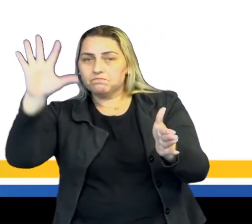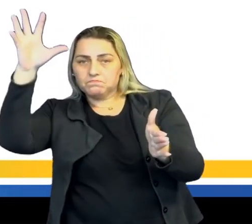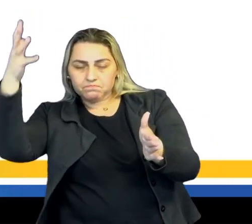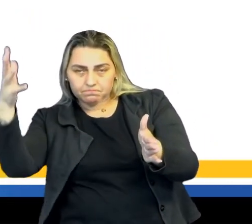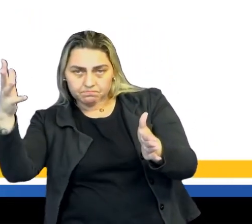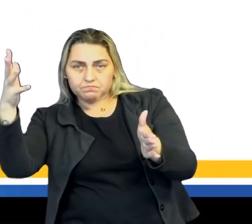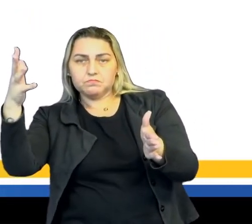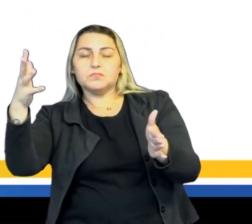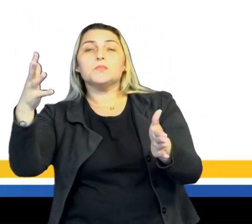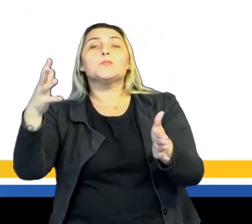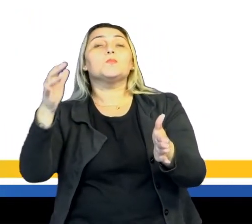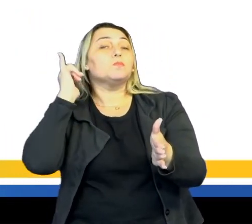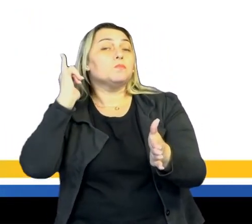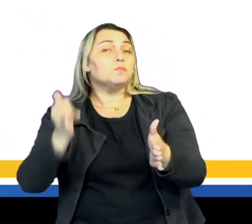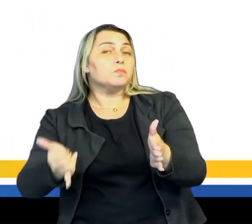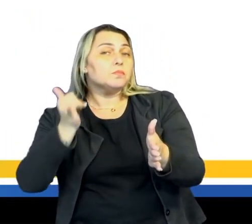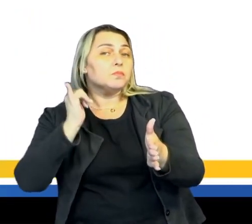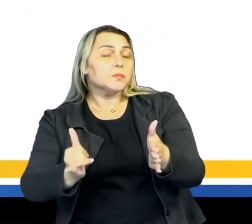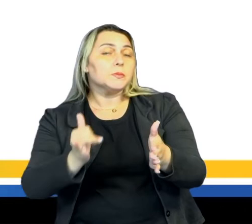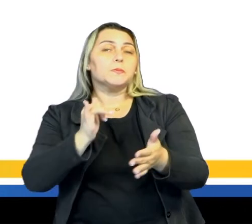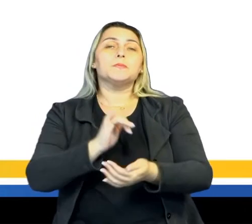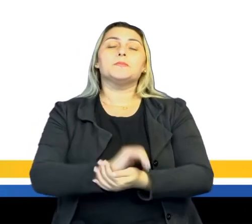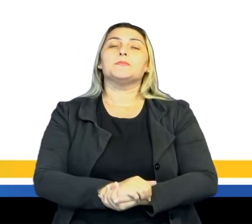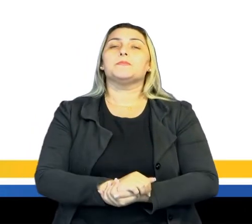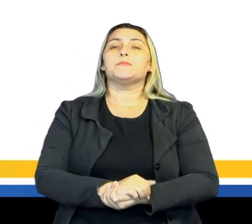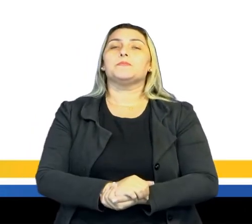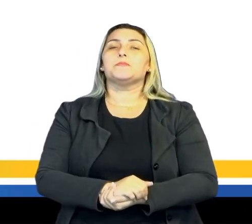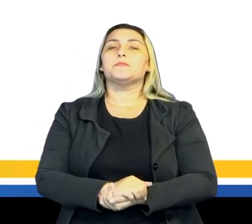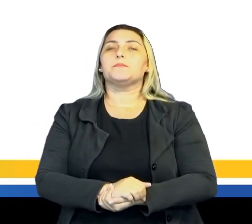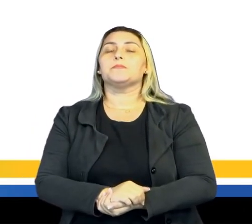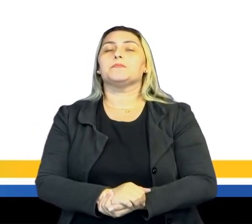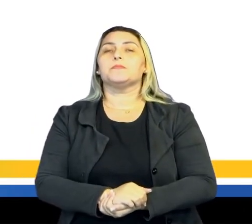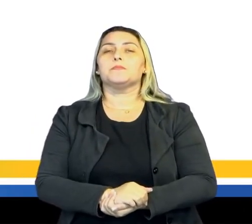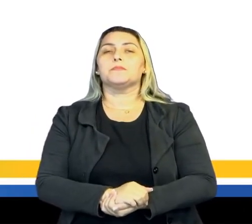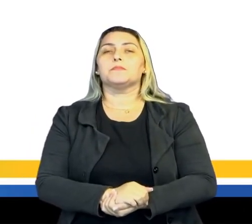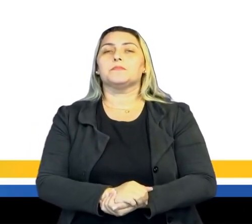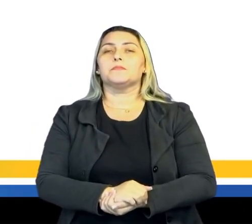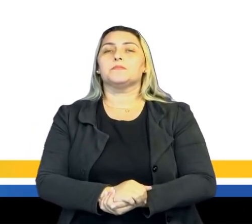que acontecem numa narrativa.